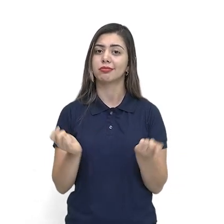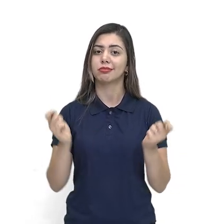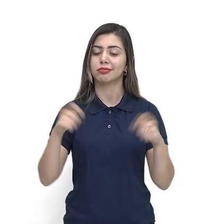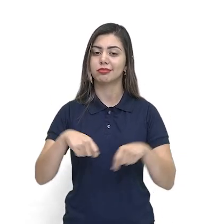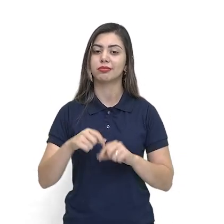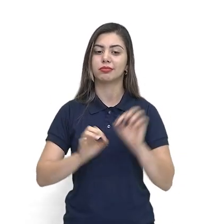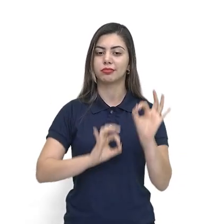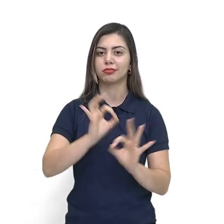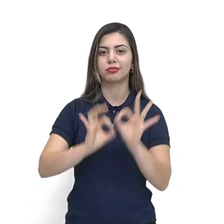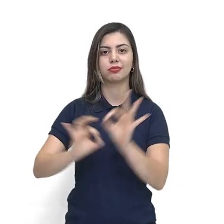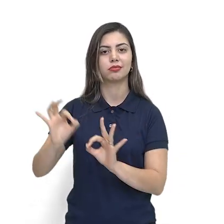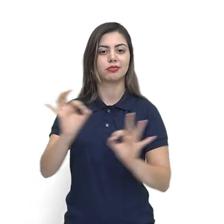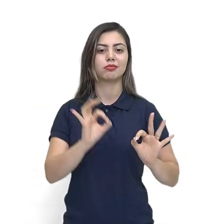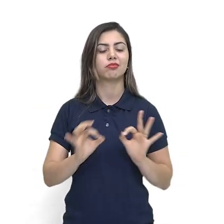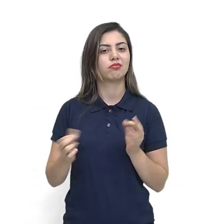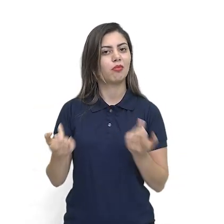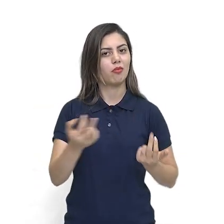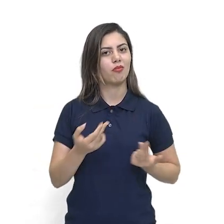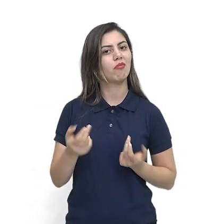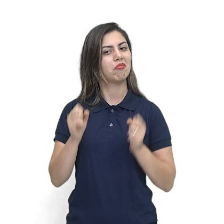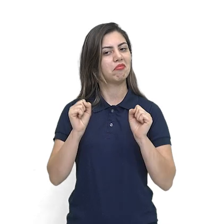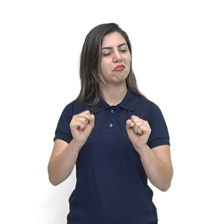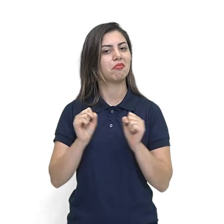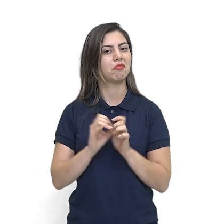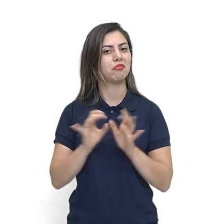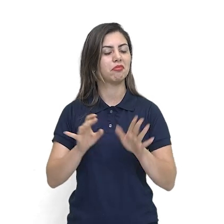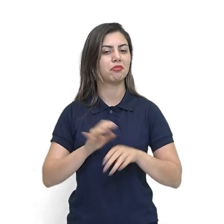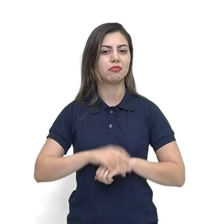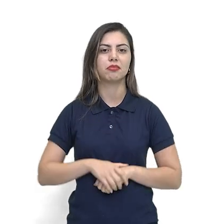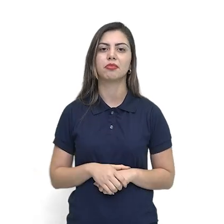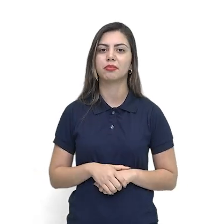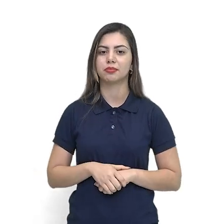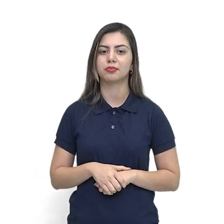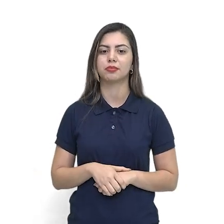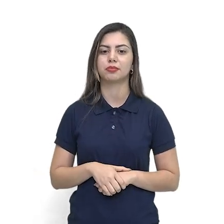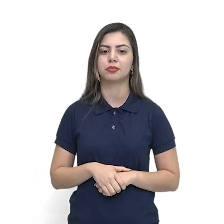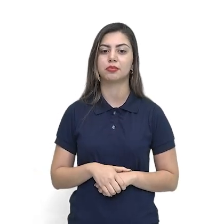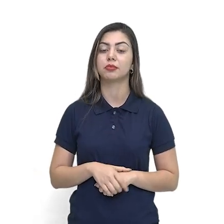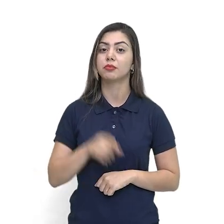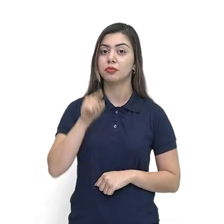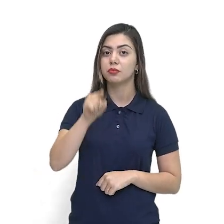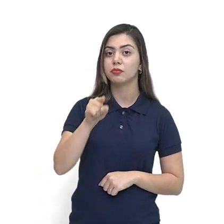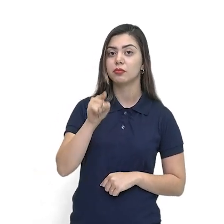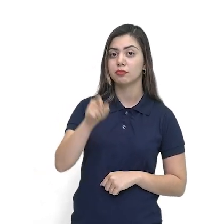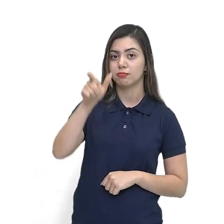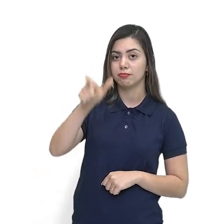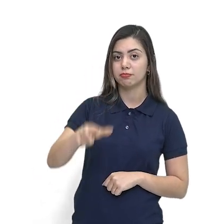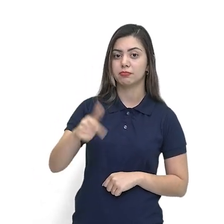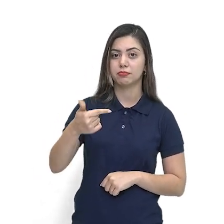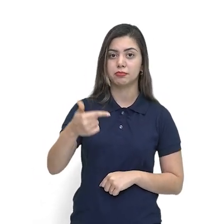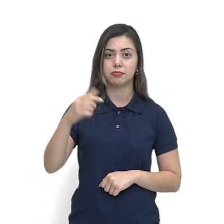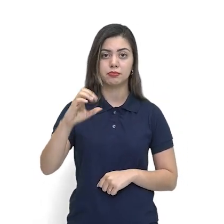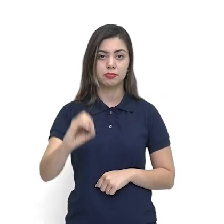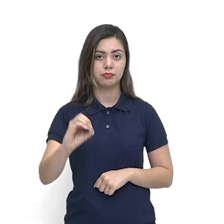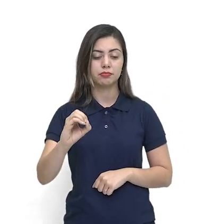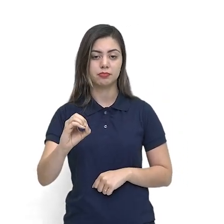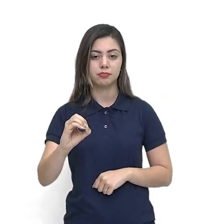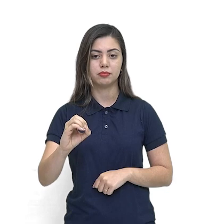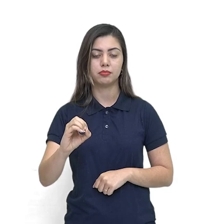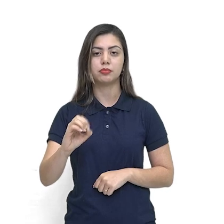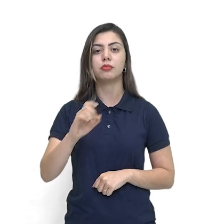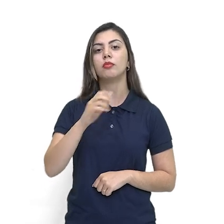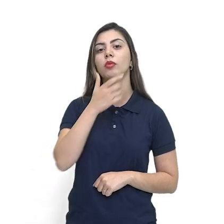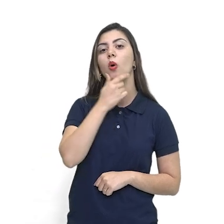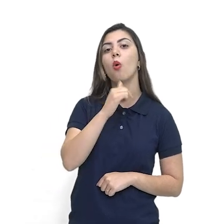estruturar exatamente desse jeito. Olha, você, ó, 20, né? E